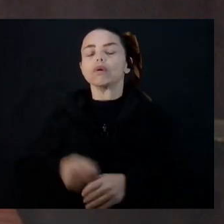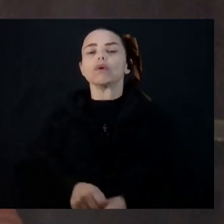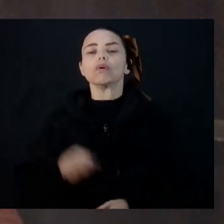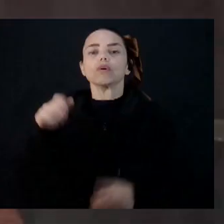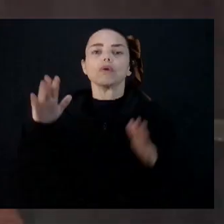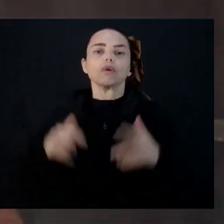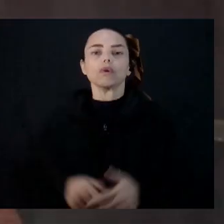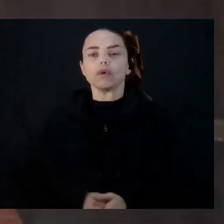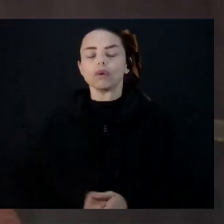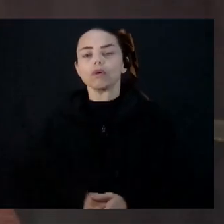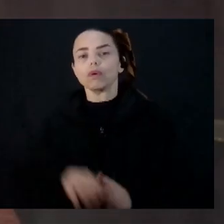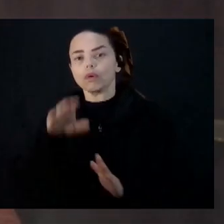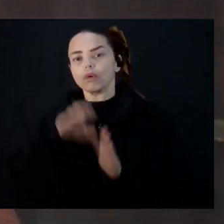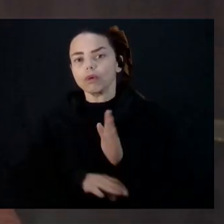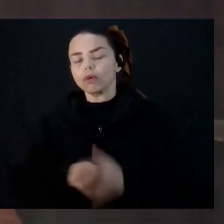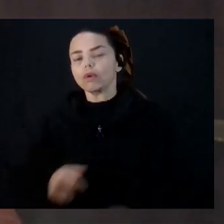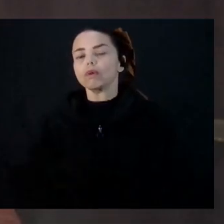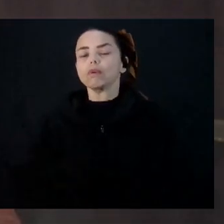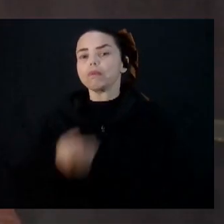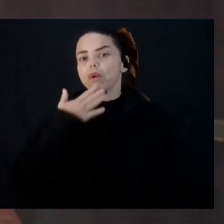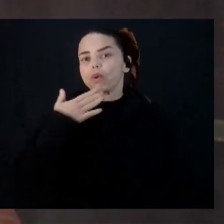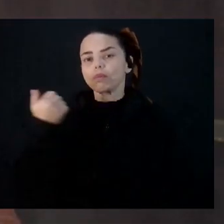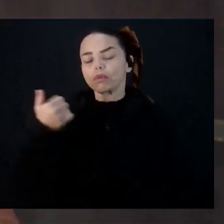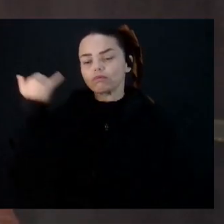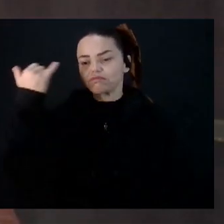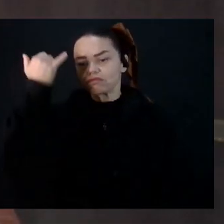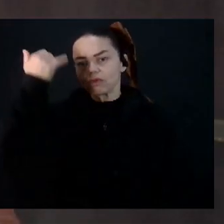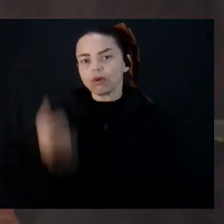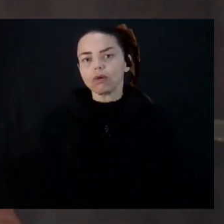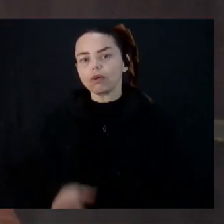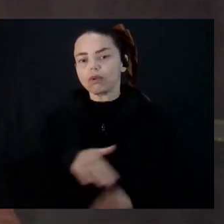um viés, né, para vocês começarem a conversar.